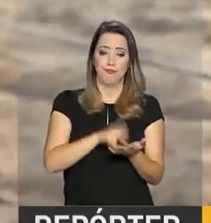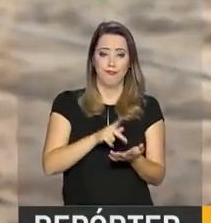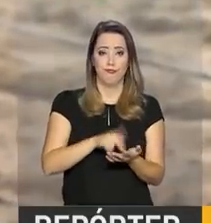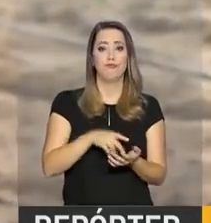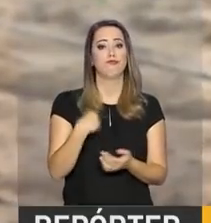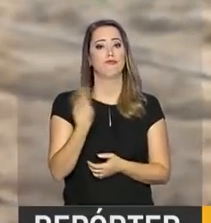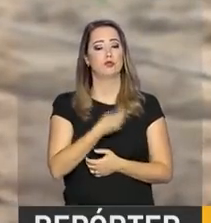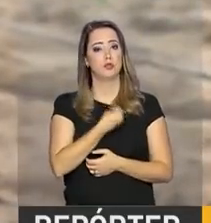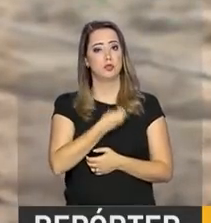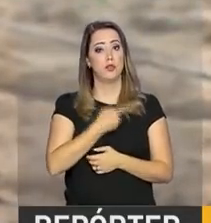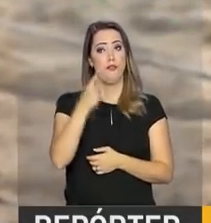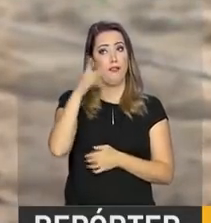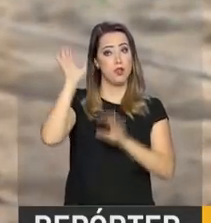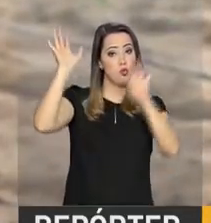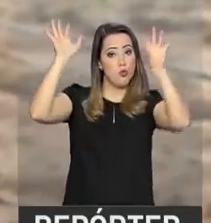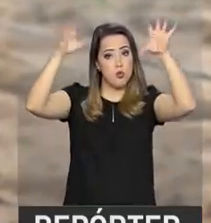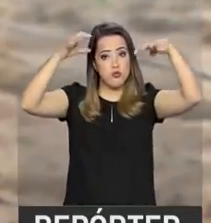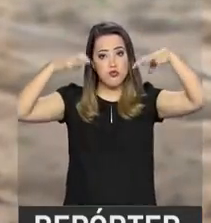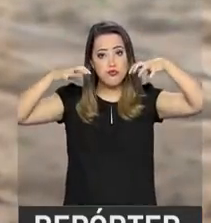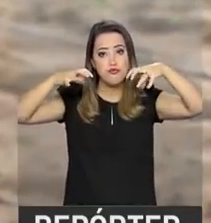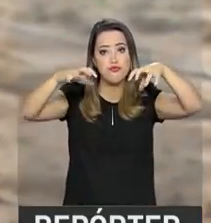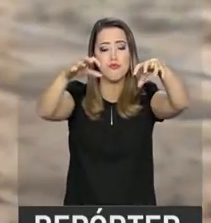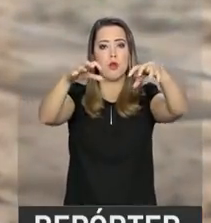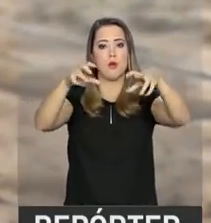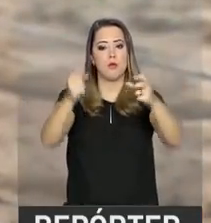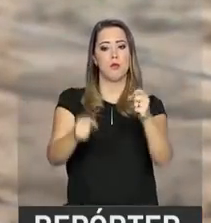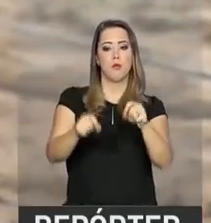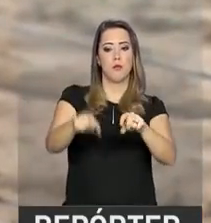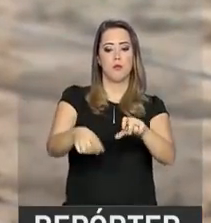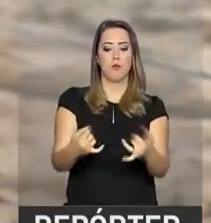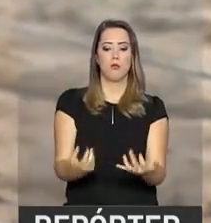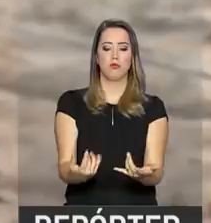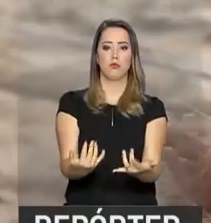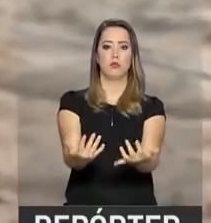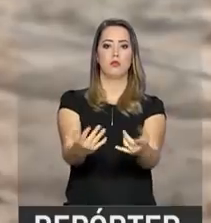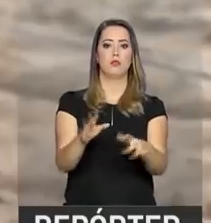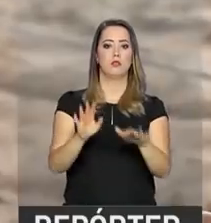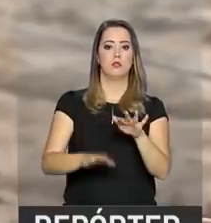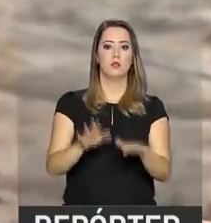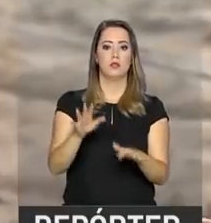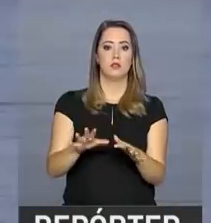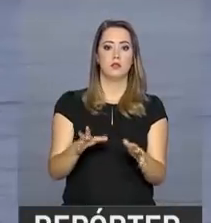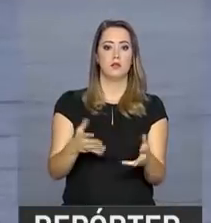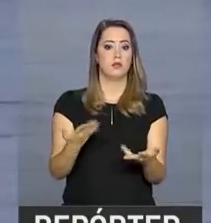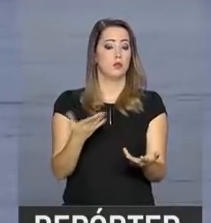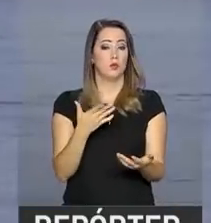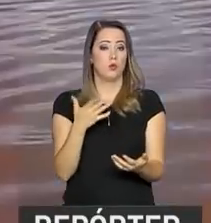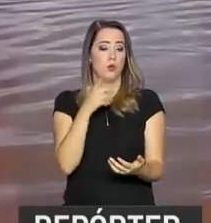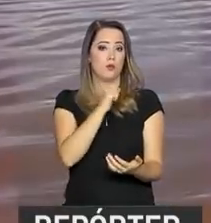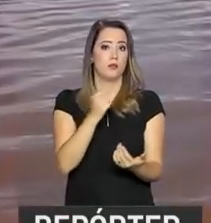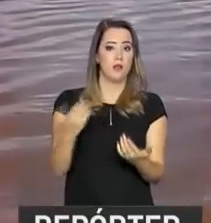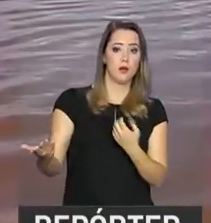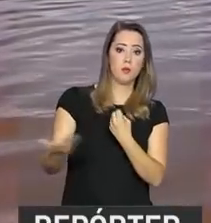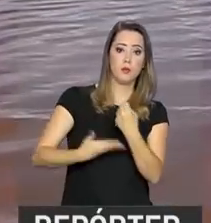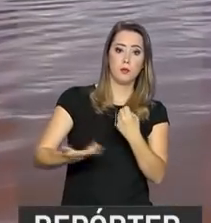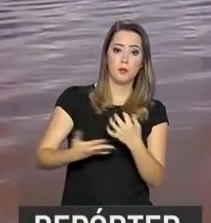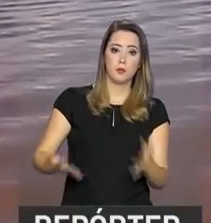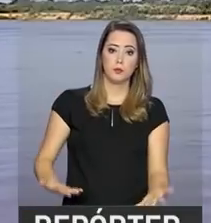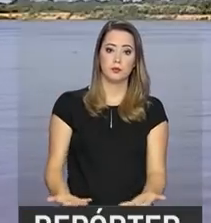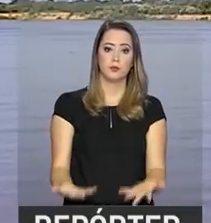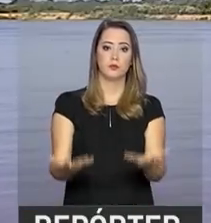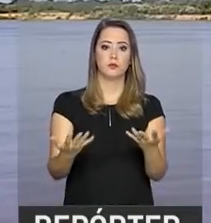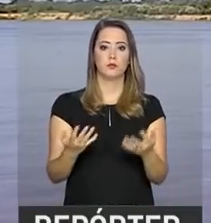a chuva vem você planta e aí você perde o que você plantou porque você não consegue colher agora as águas do rio são francisco